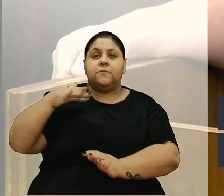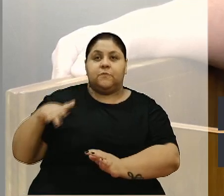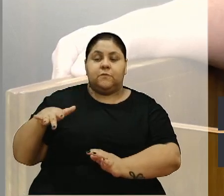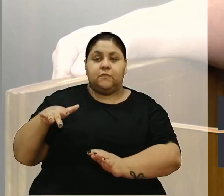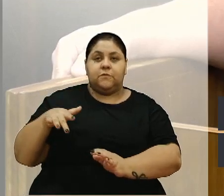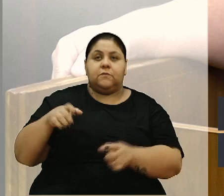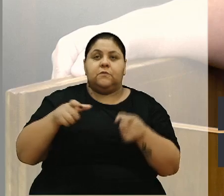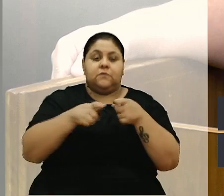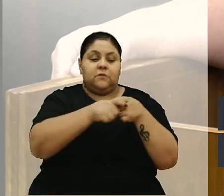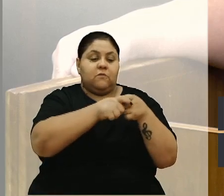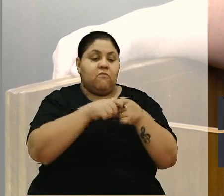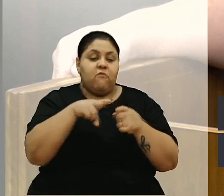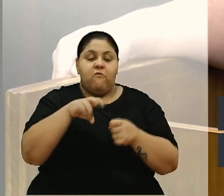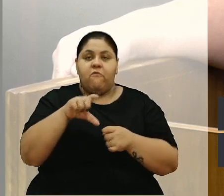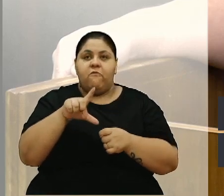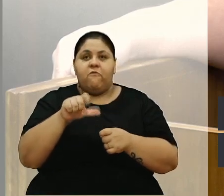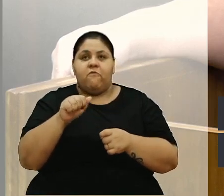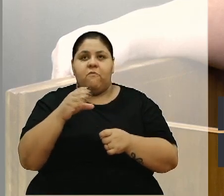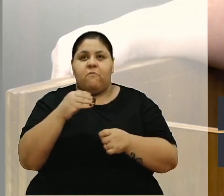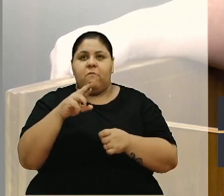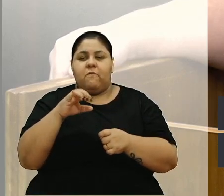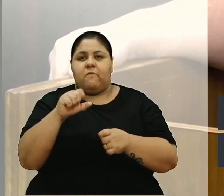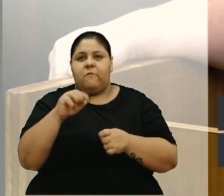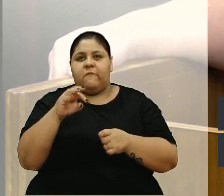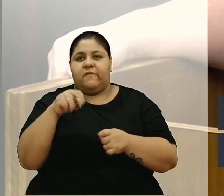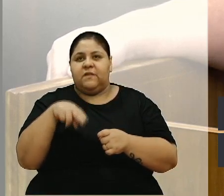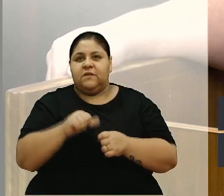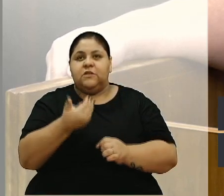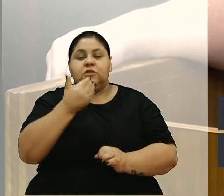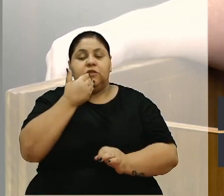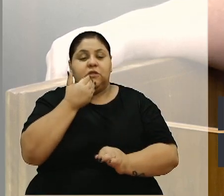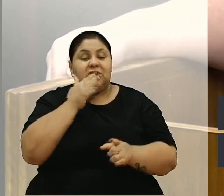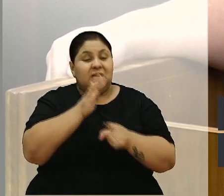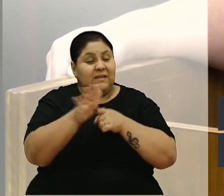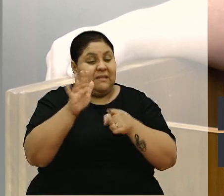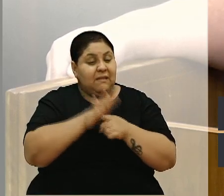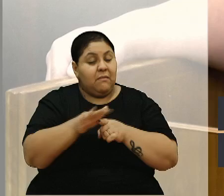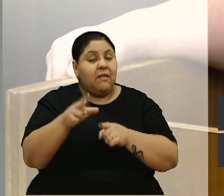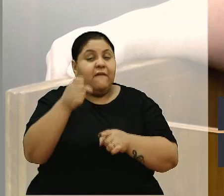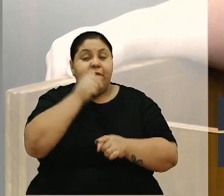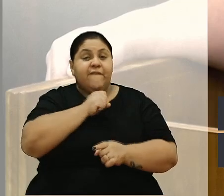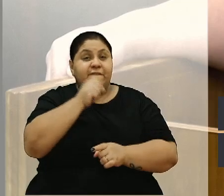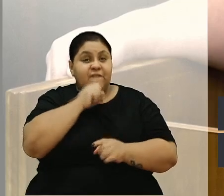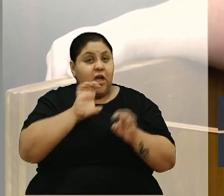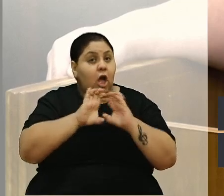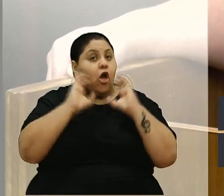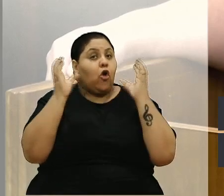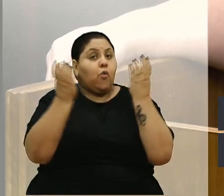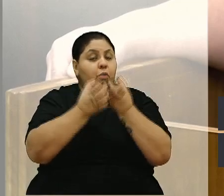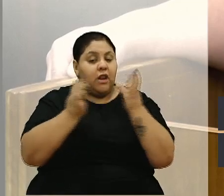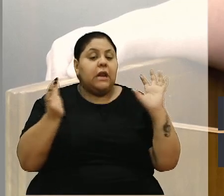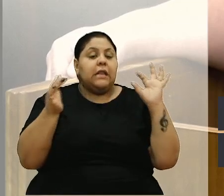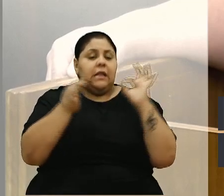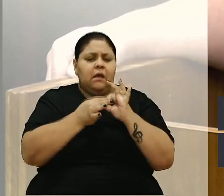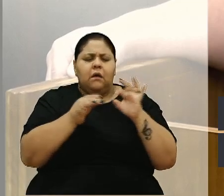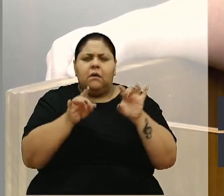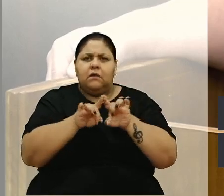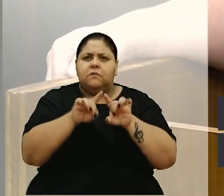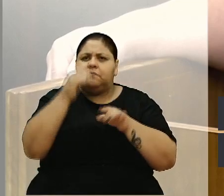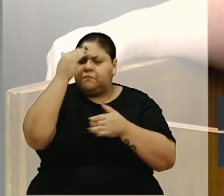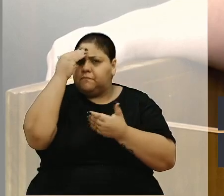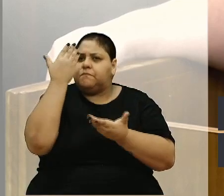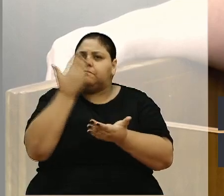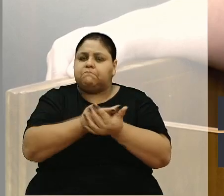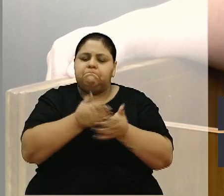Vila Cristina, que a demanda é histórica, a comunidade está se unindo e também tenho certeza absoluta que